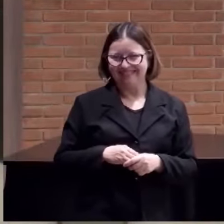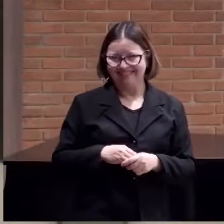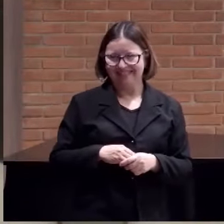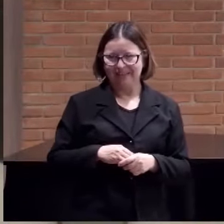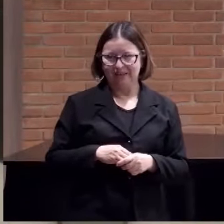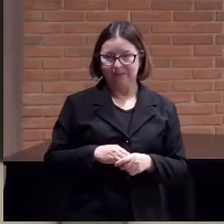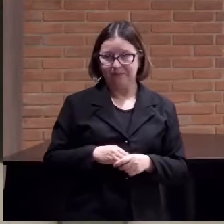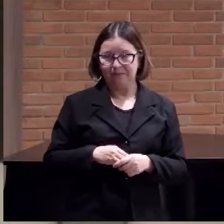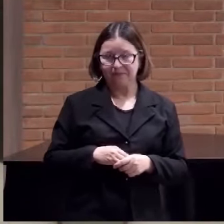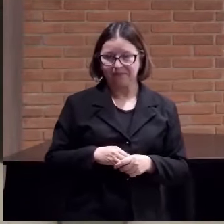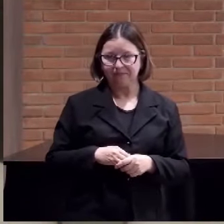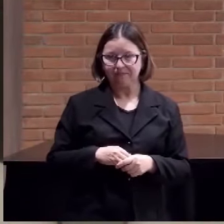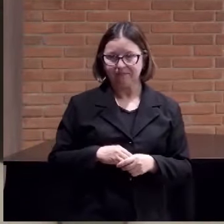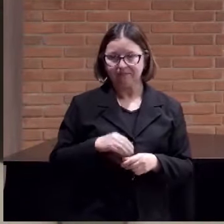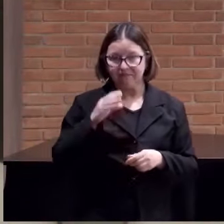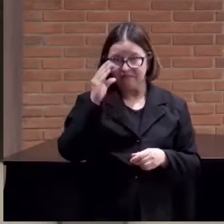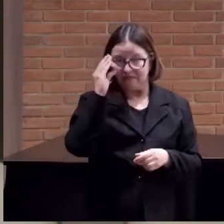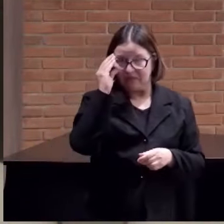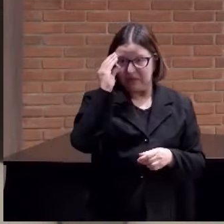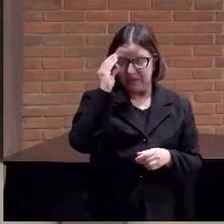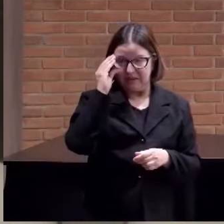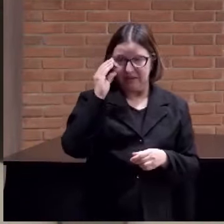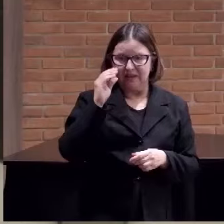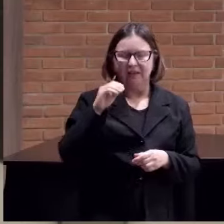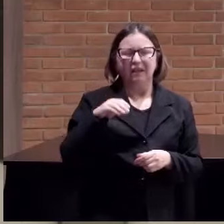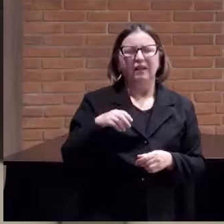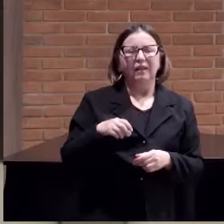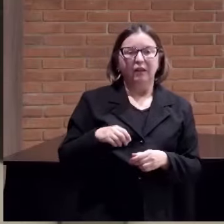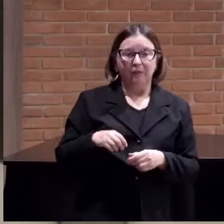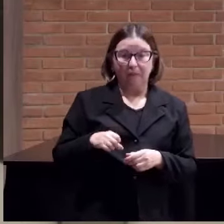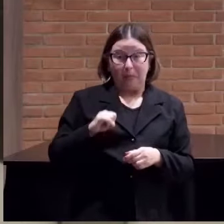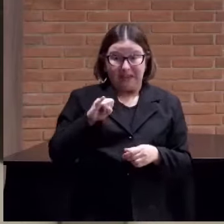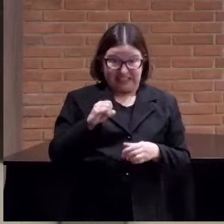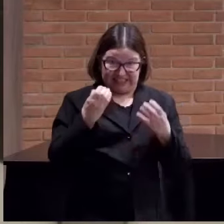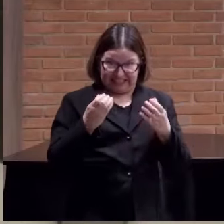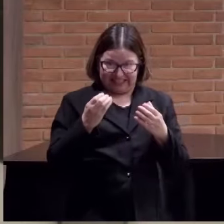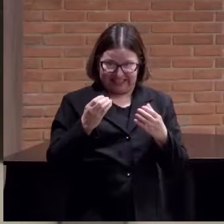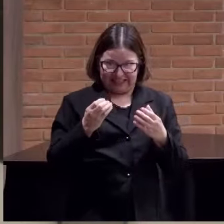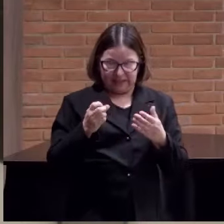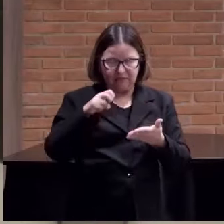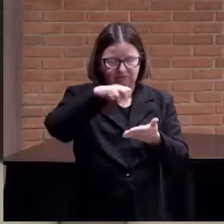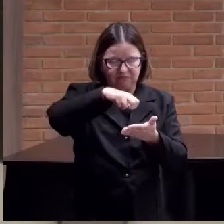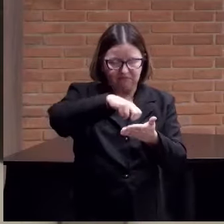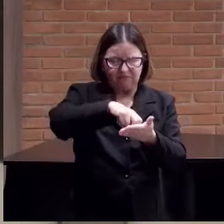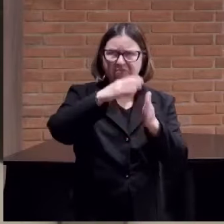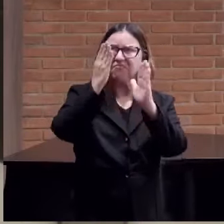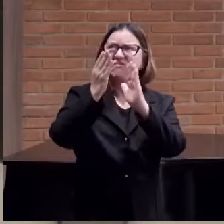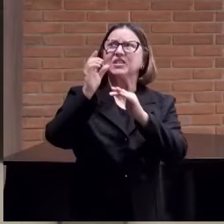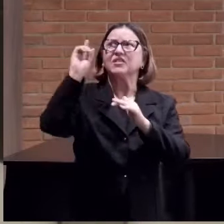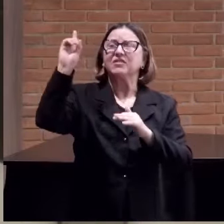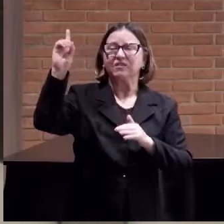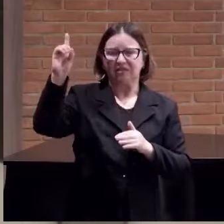Se for o caso, coloque-se diante do Senhor e peça para Ele revelar quem é você.